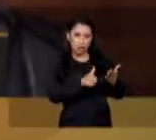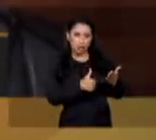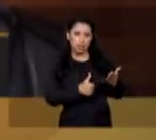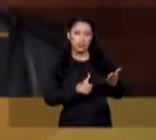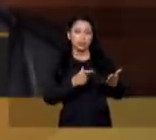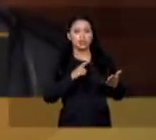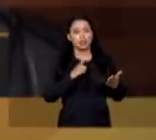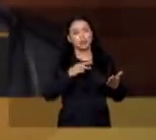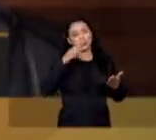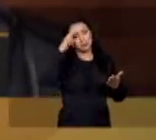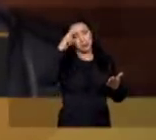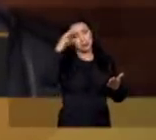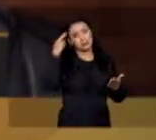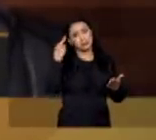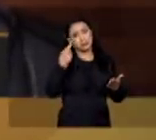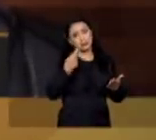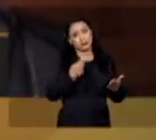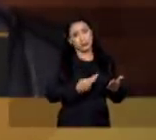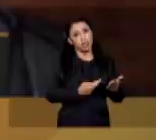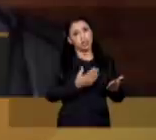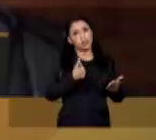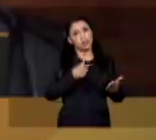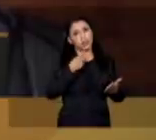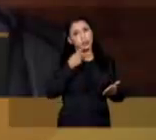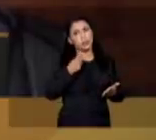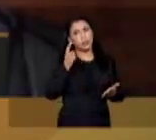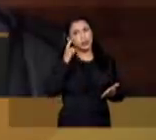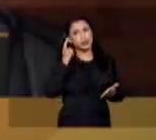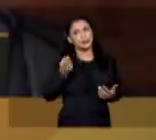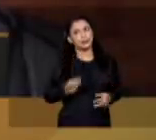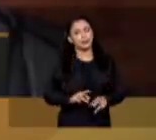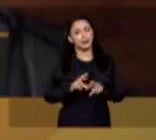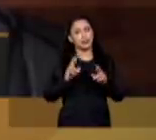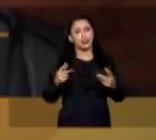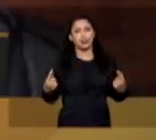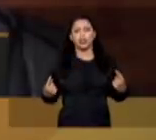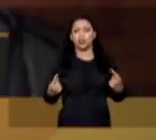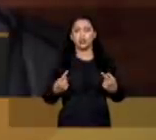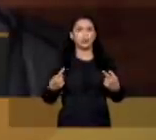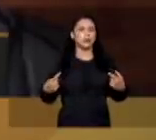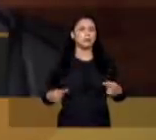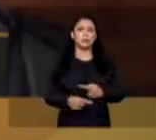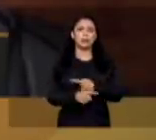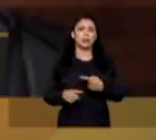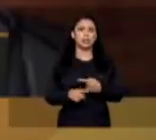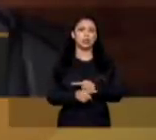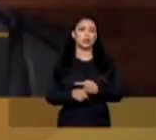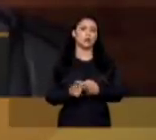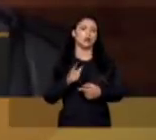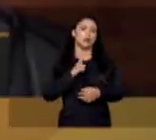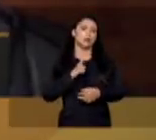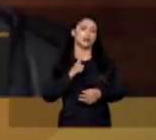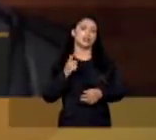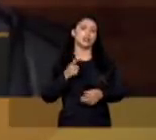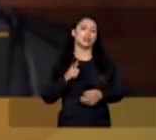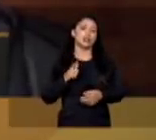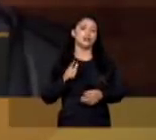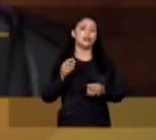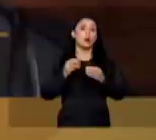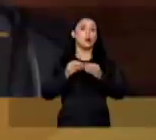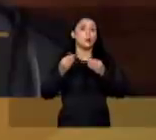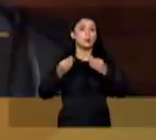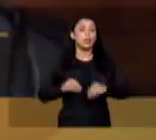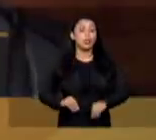o devido respeito, não me parece impeditiva ao reconhecimento da superveniente prejudicialidade da